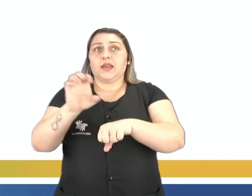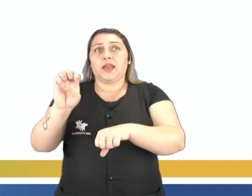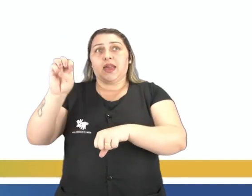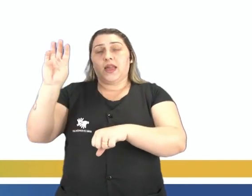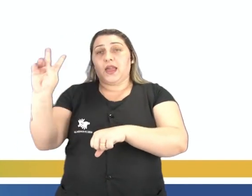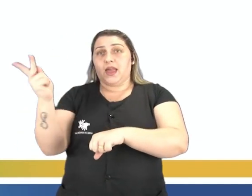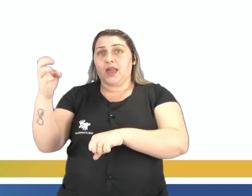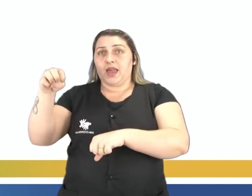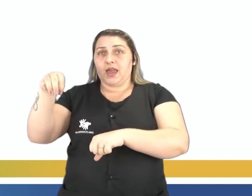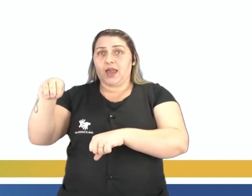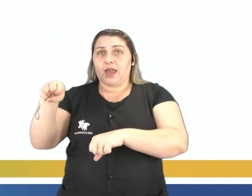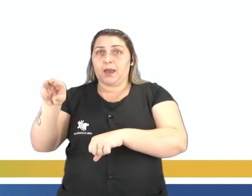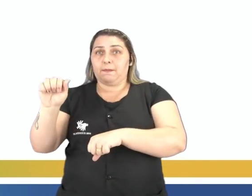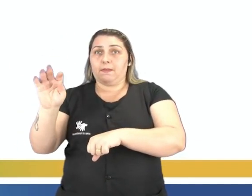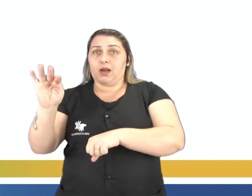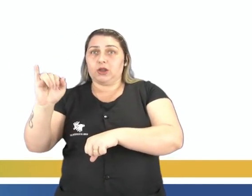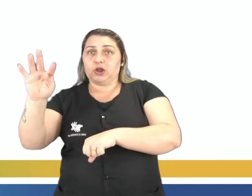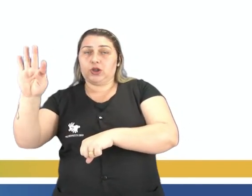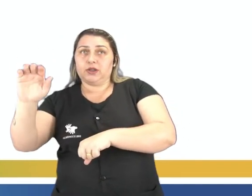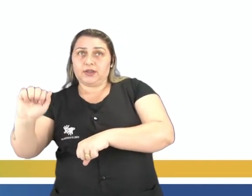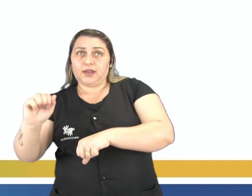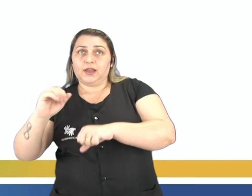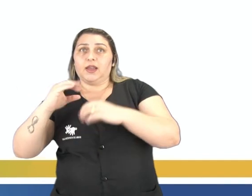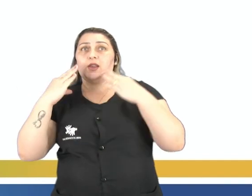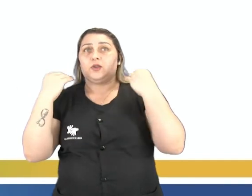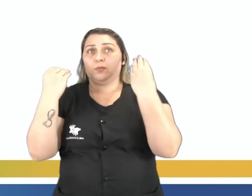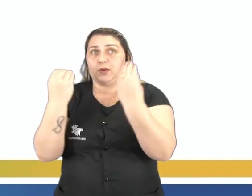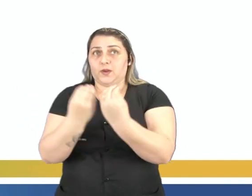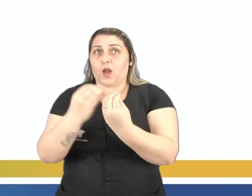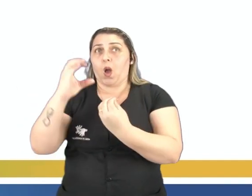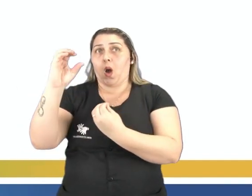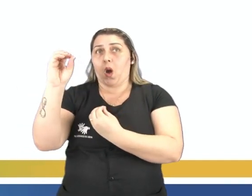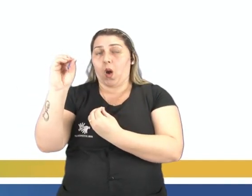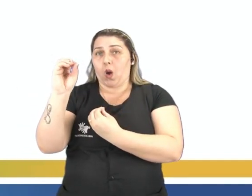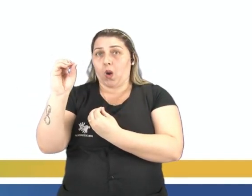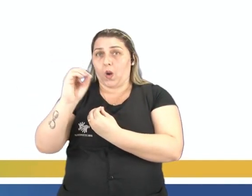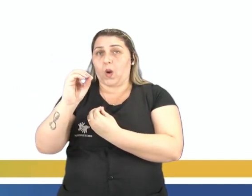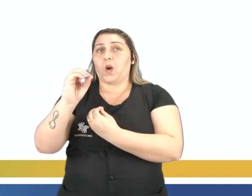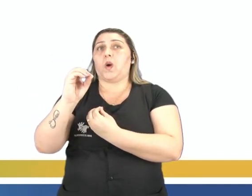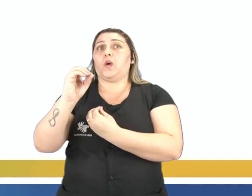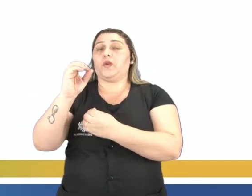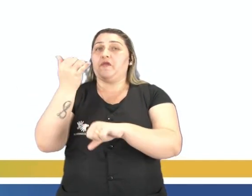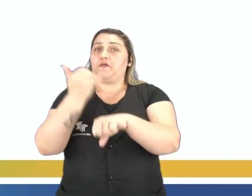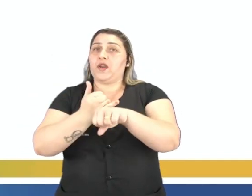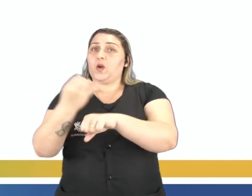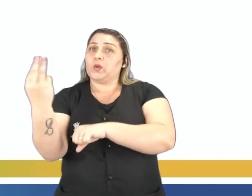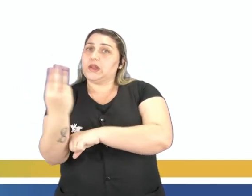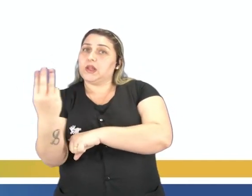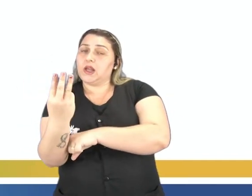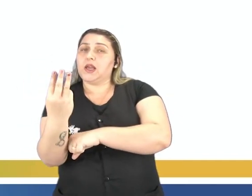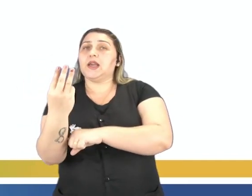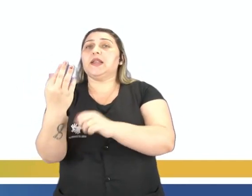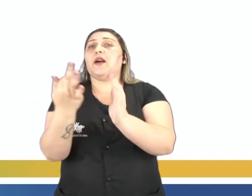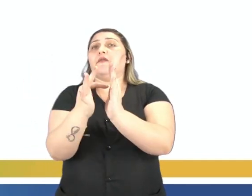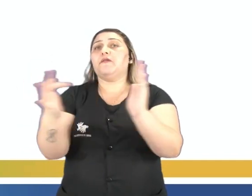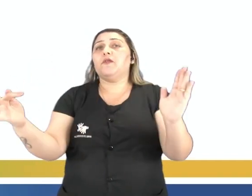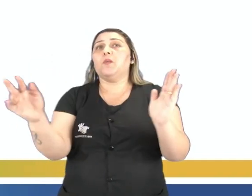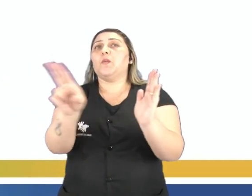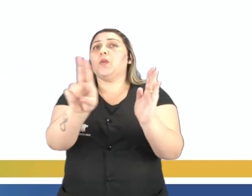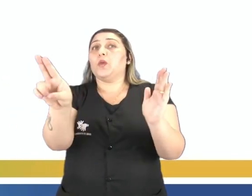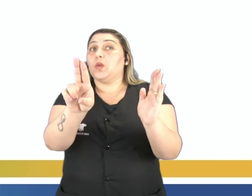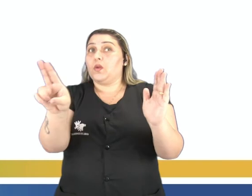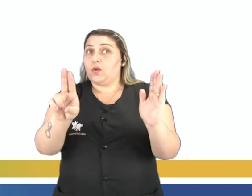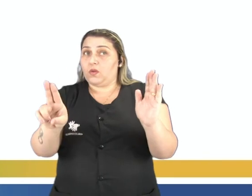hematita, substâncias óxidos de ferro 3, cuja fórmula é. Então, nessa questão, ele deu o nome